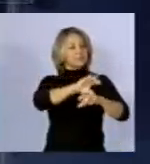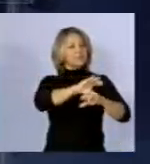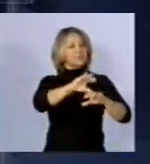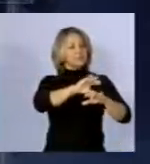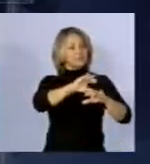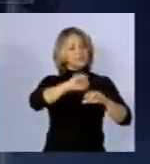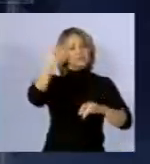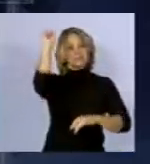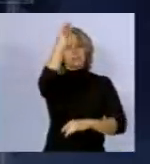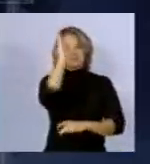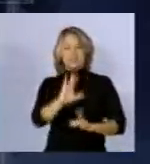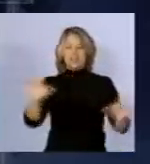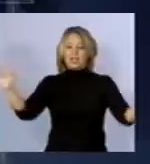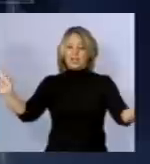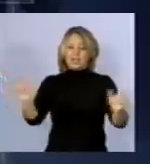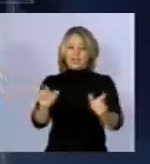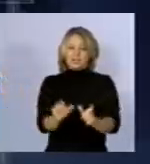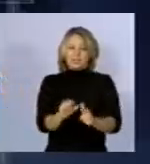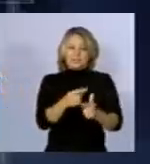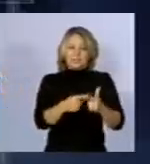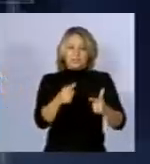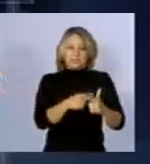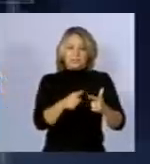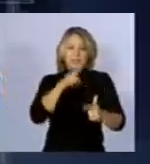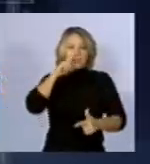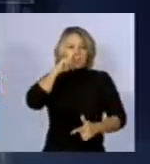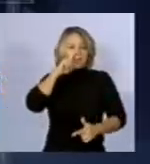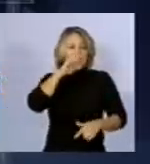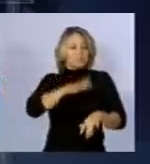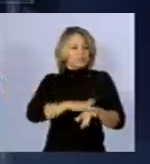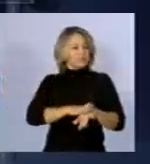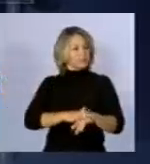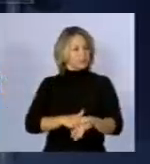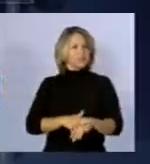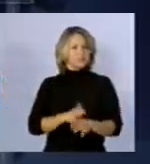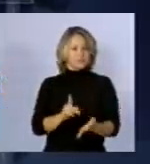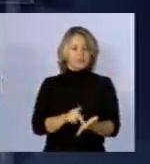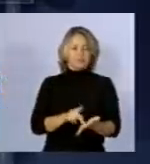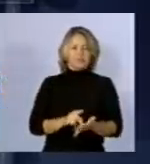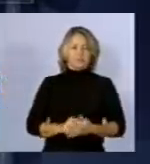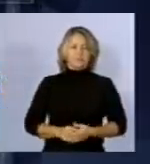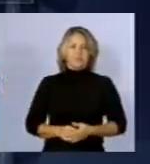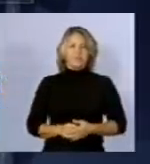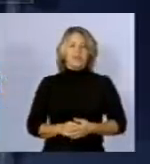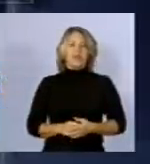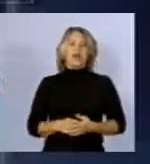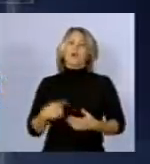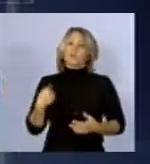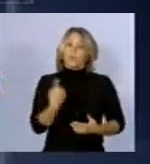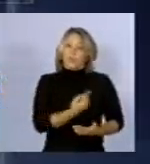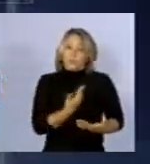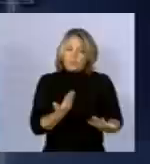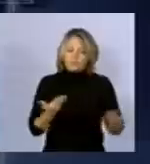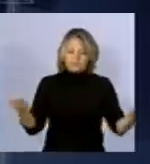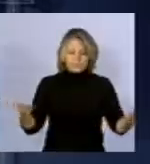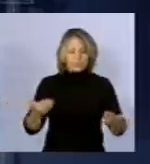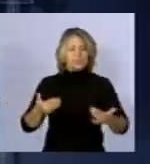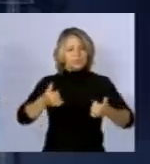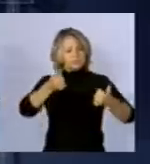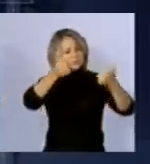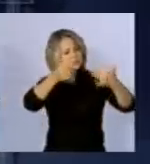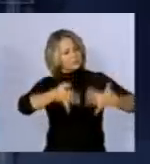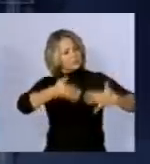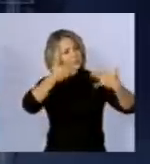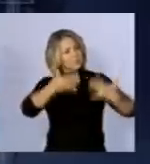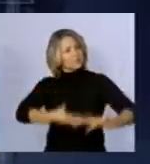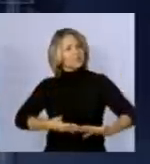brasileiro reduzir riscos de doenças e outros agravos ora Eh estamos aqui tratando